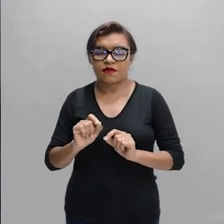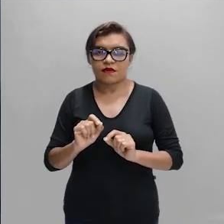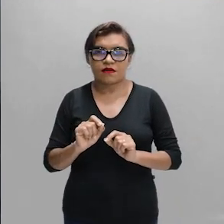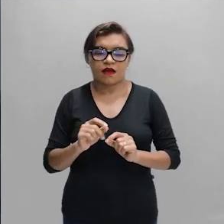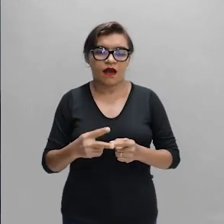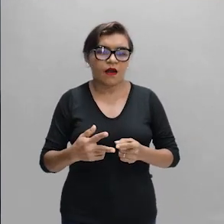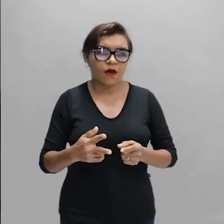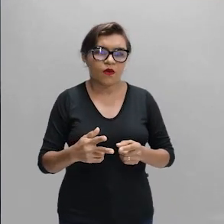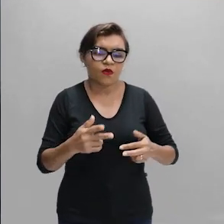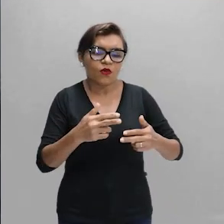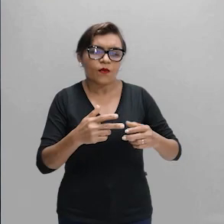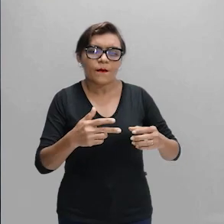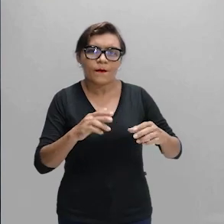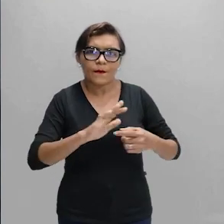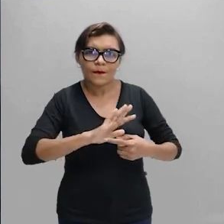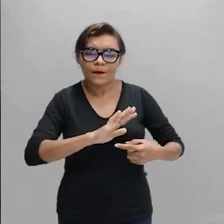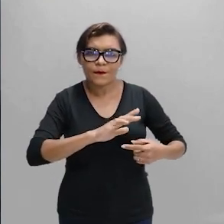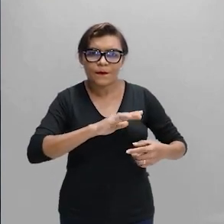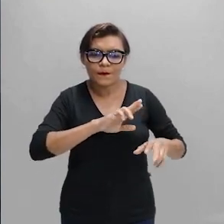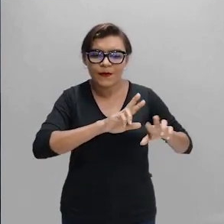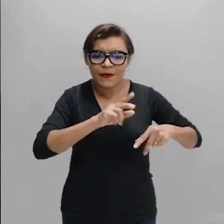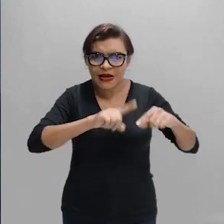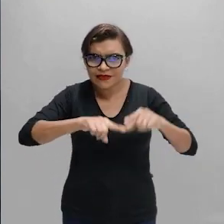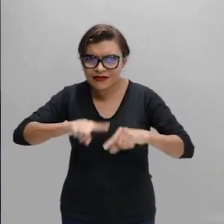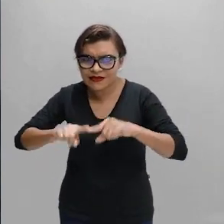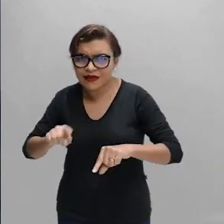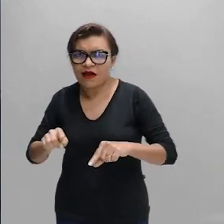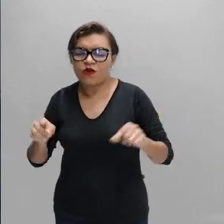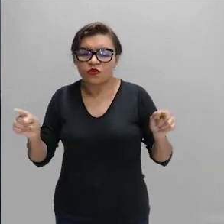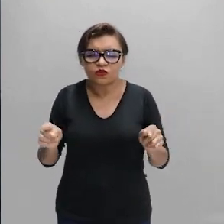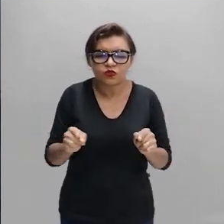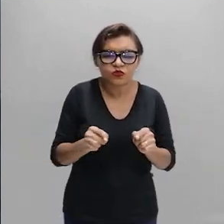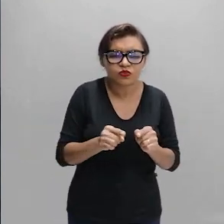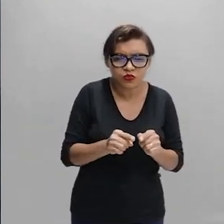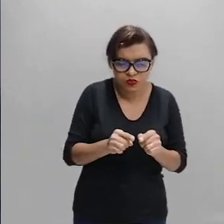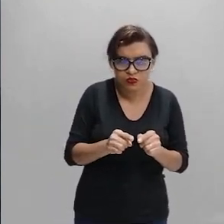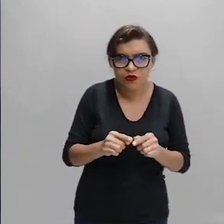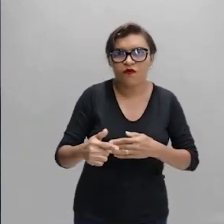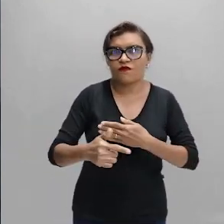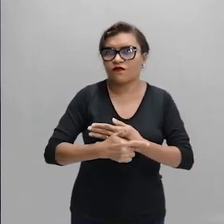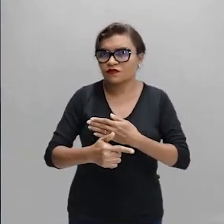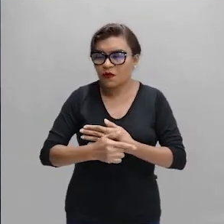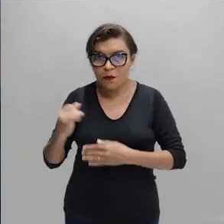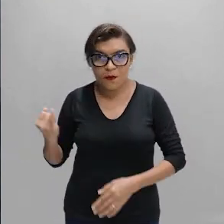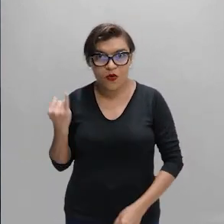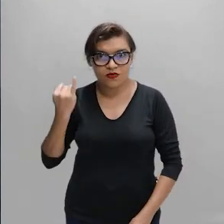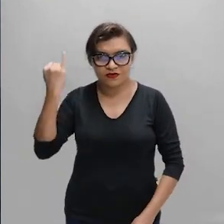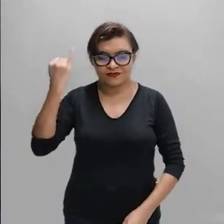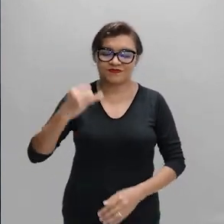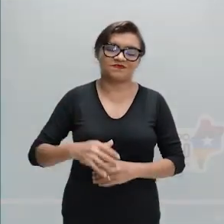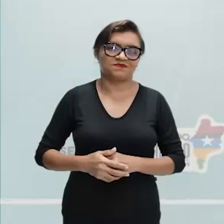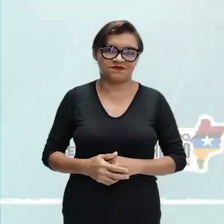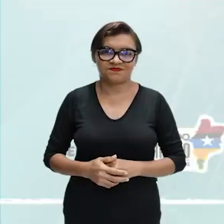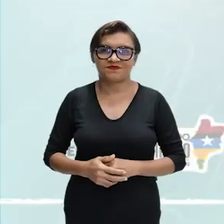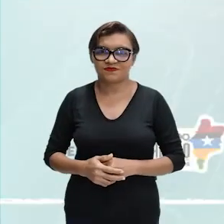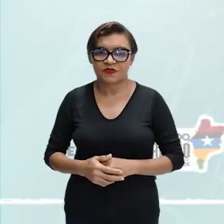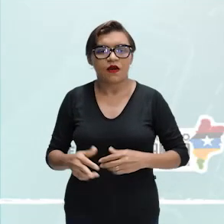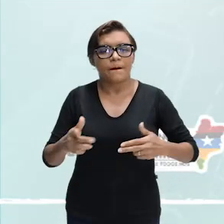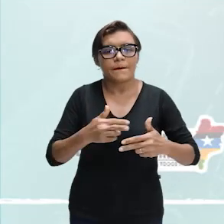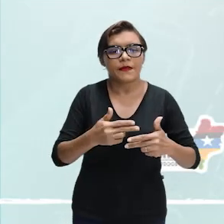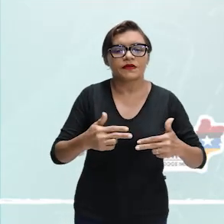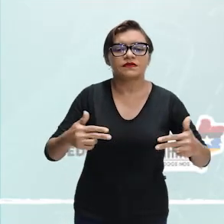uma funcionalidade muito maior, ok? Então, nós vamos fazer uma breve introdução desses materiais